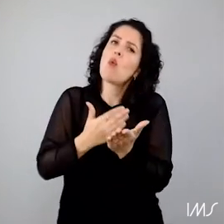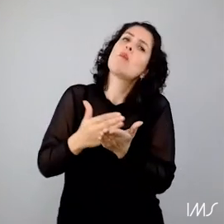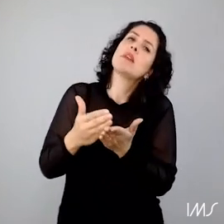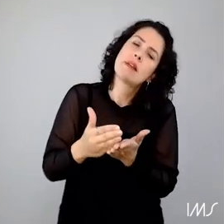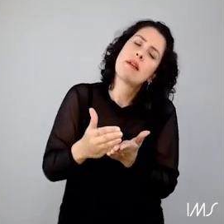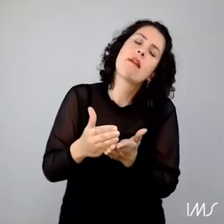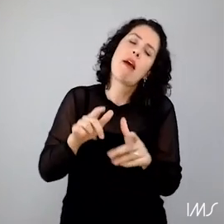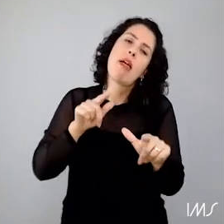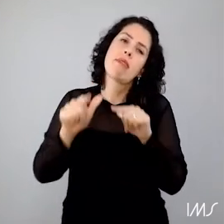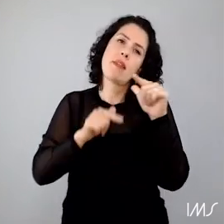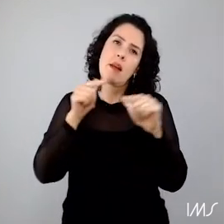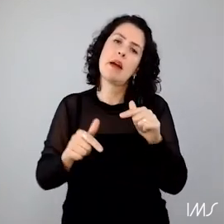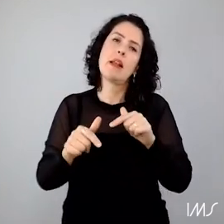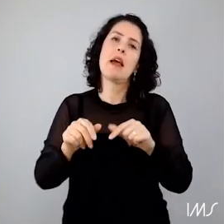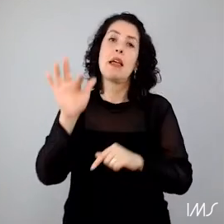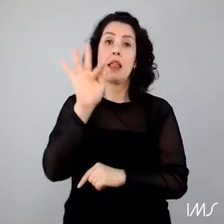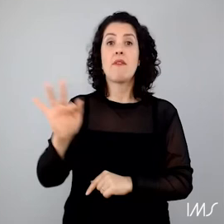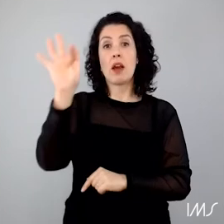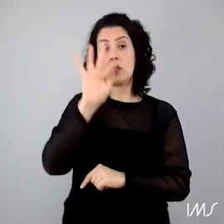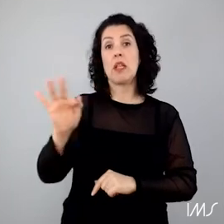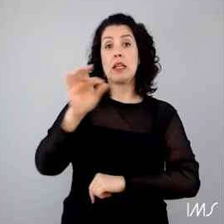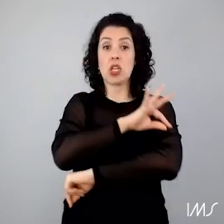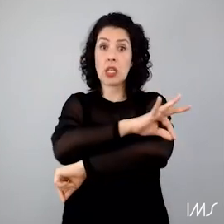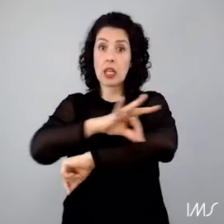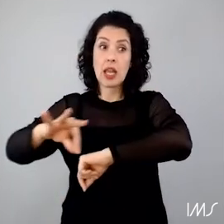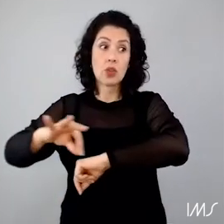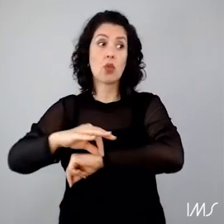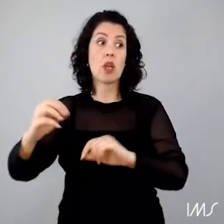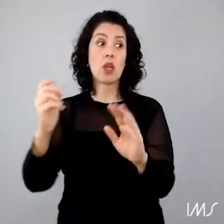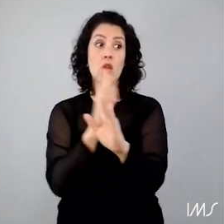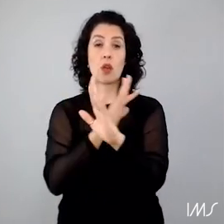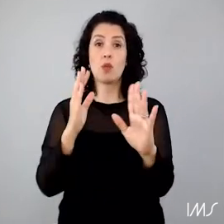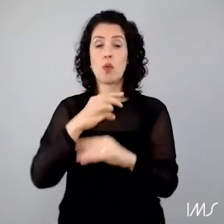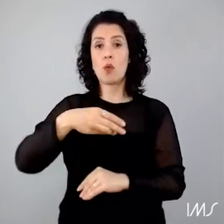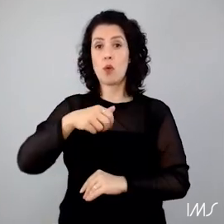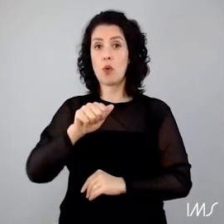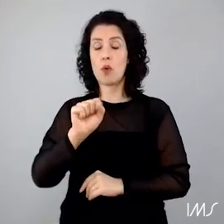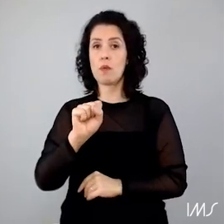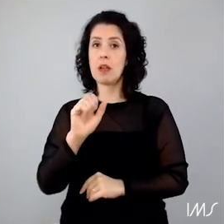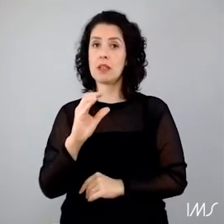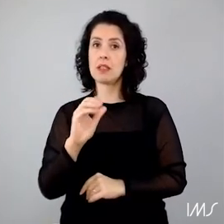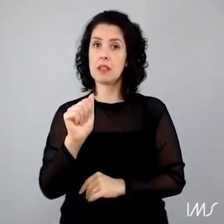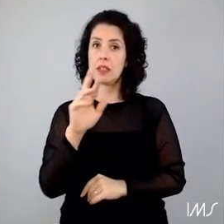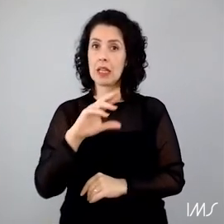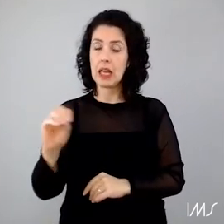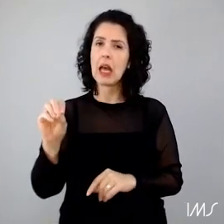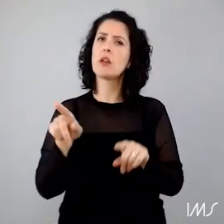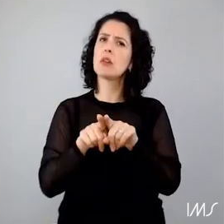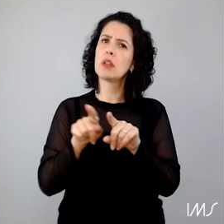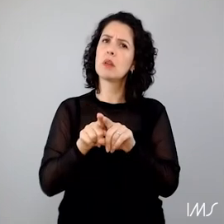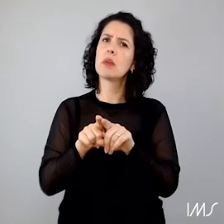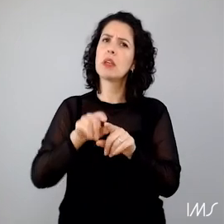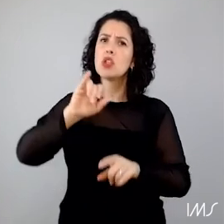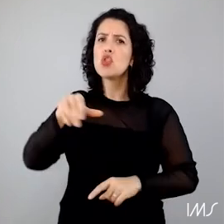Raul Garcês. Enfim, eu me aproximei também, obviamente, dos arquivos da cidade de São Paulo. Portanto, em poucos anos, em